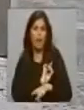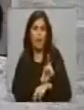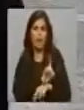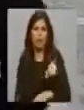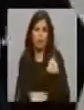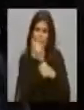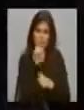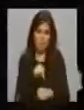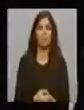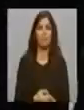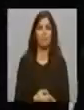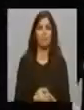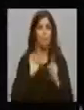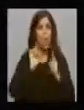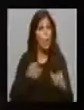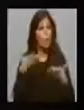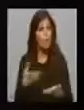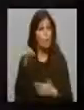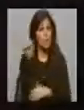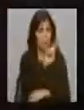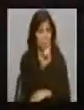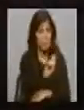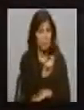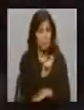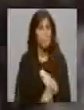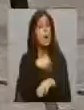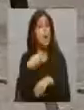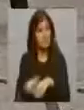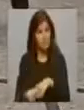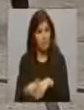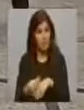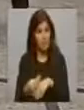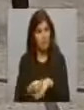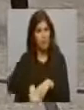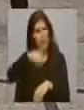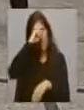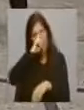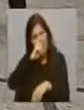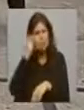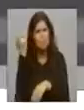Começam agora 6 meses que mais tarde terão muito que recordar.